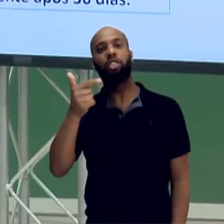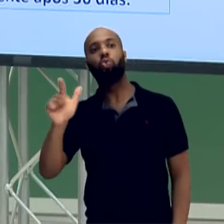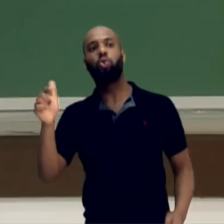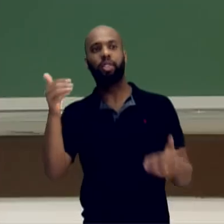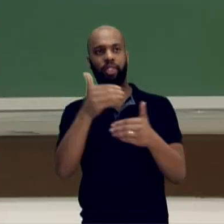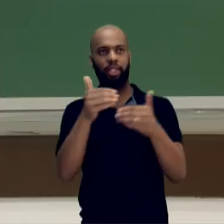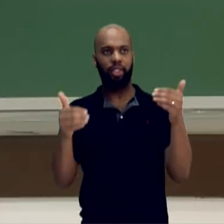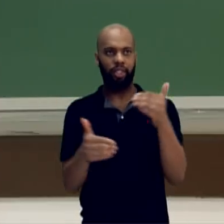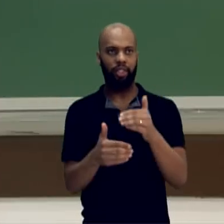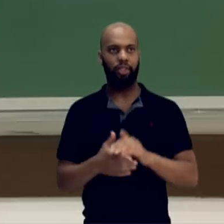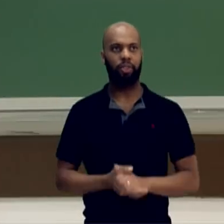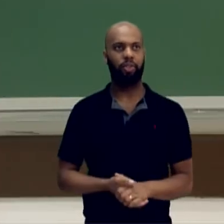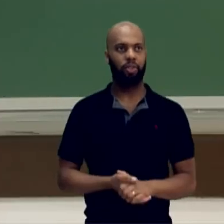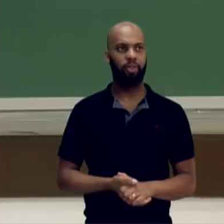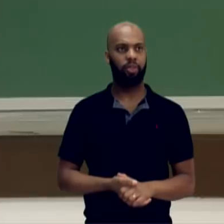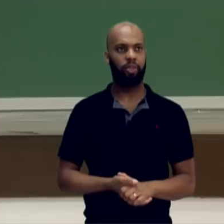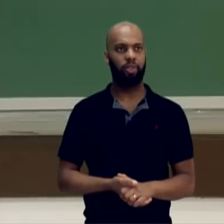slide.